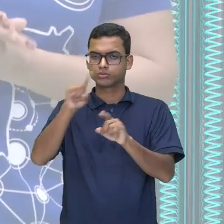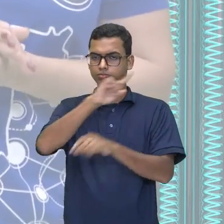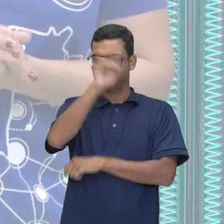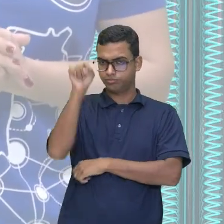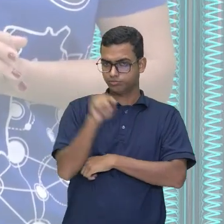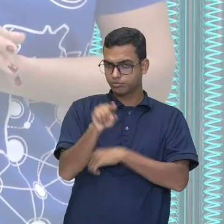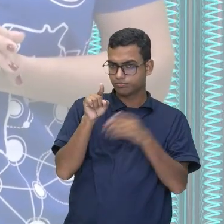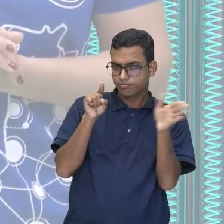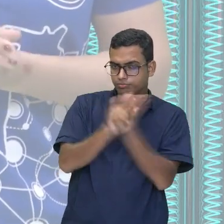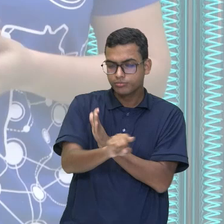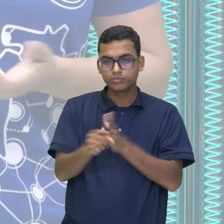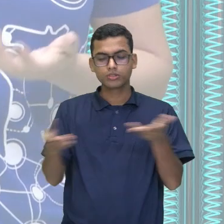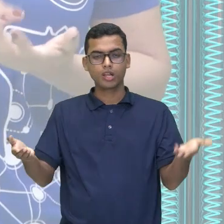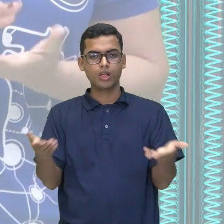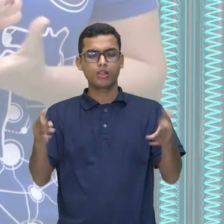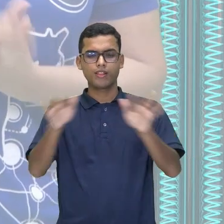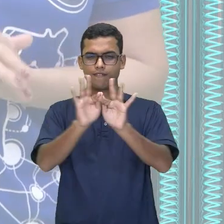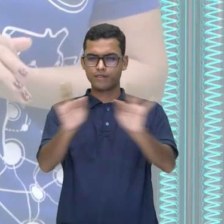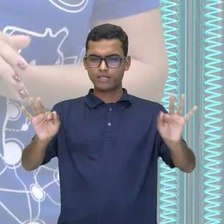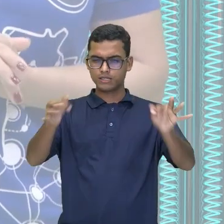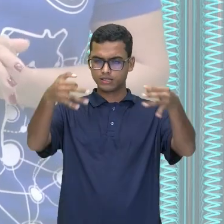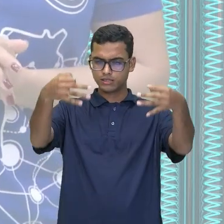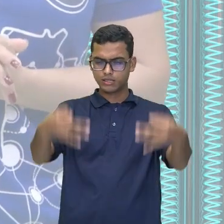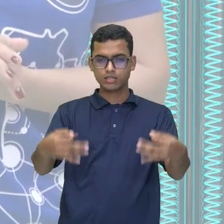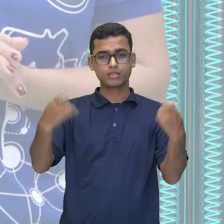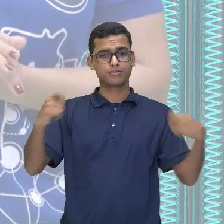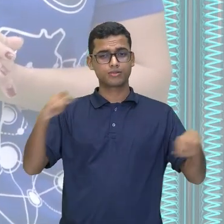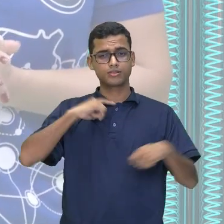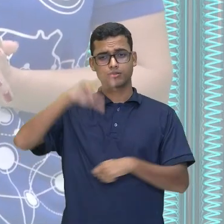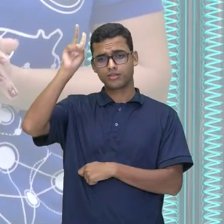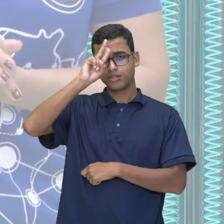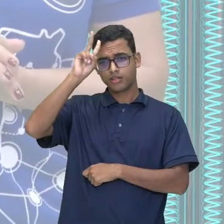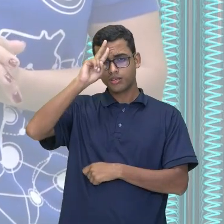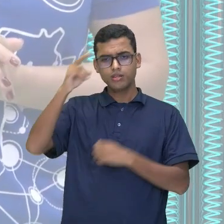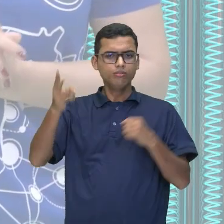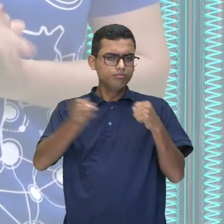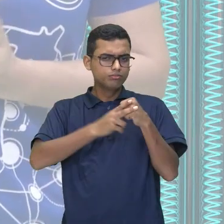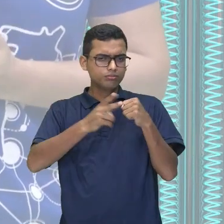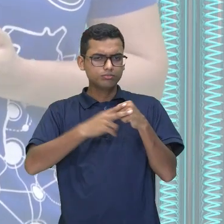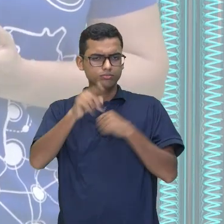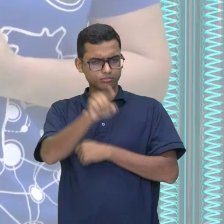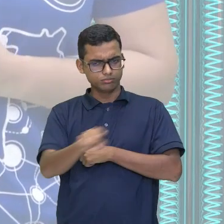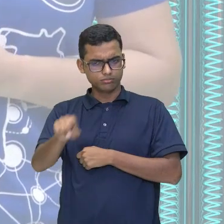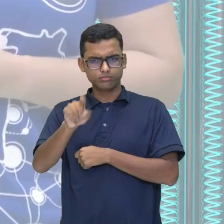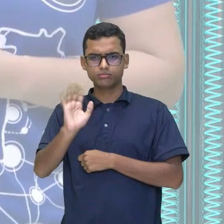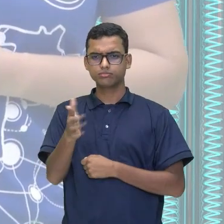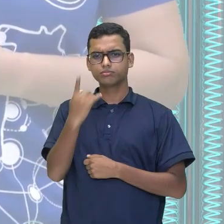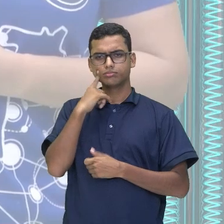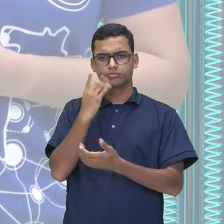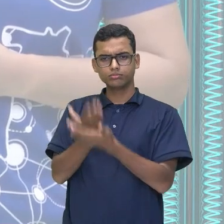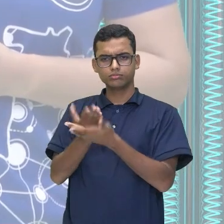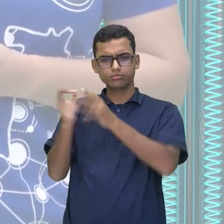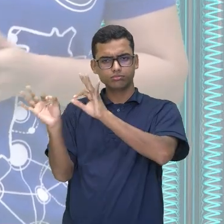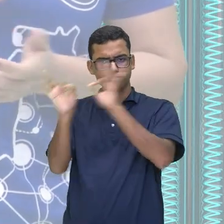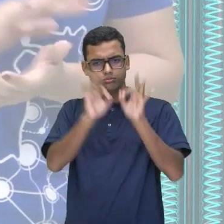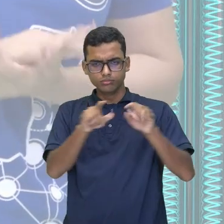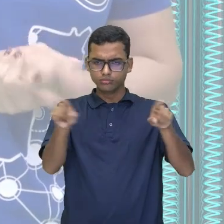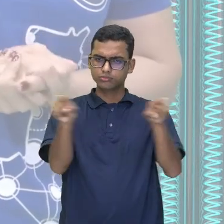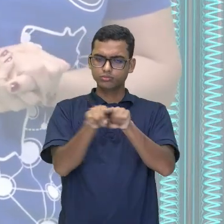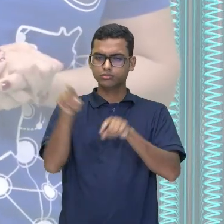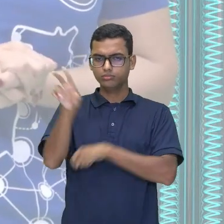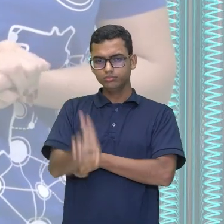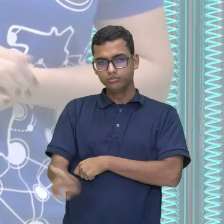vão precisar relembrar ali os verbos que vocês já viram, né? E utilizar. Então, they went